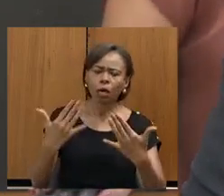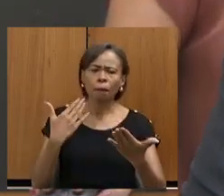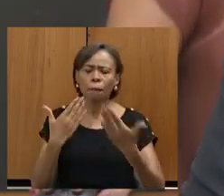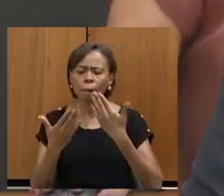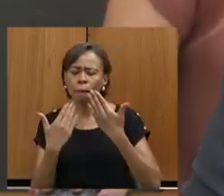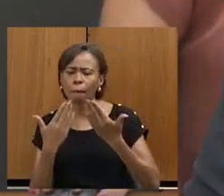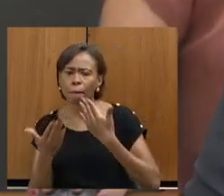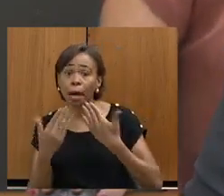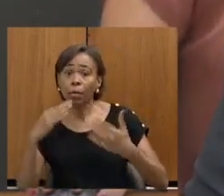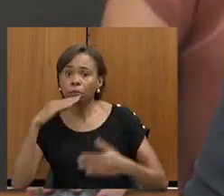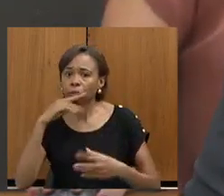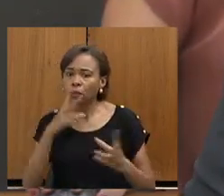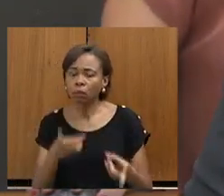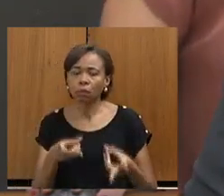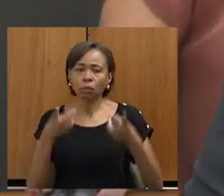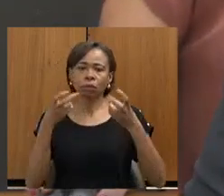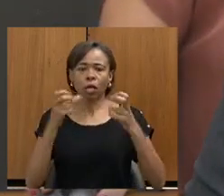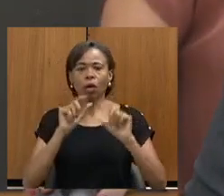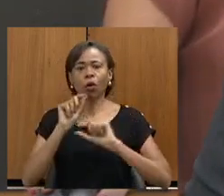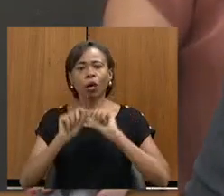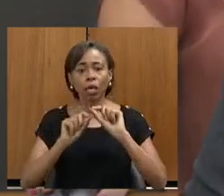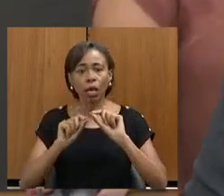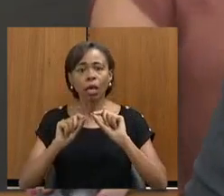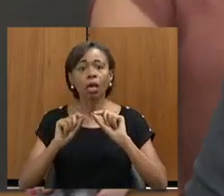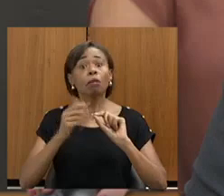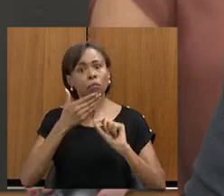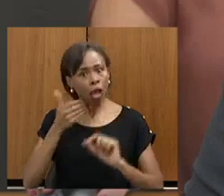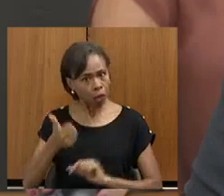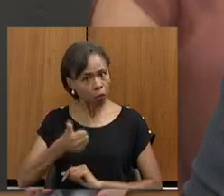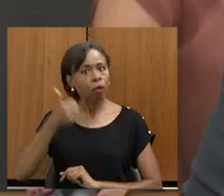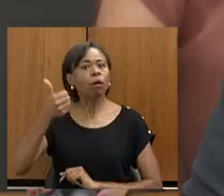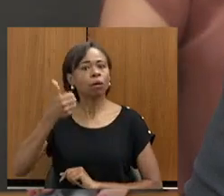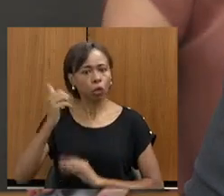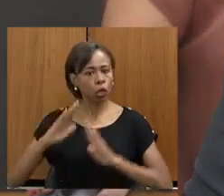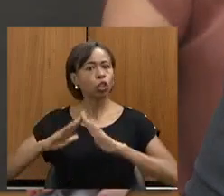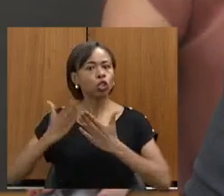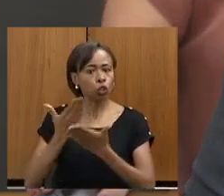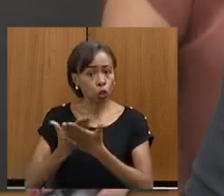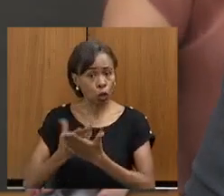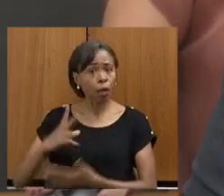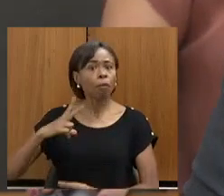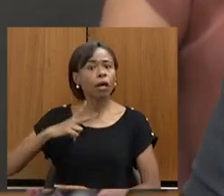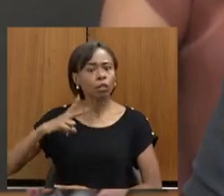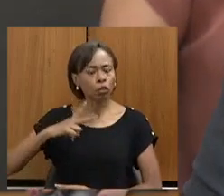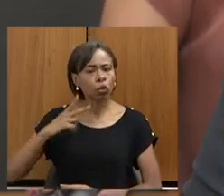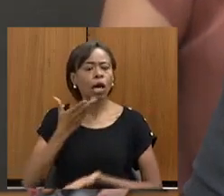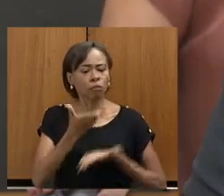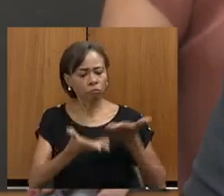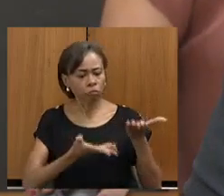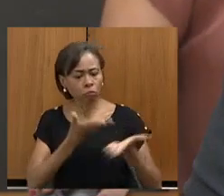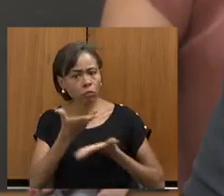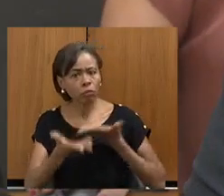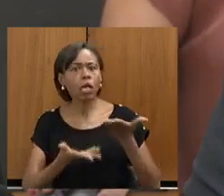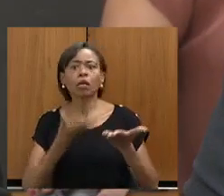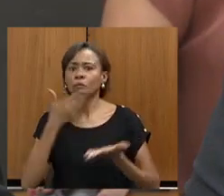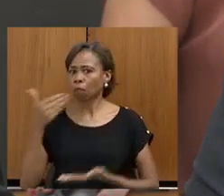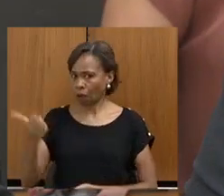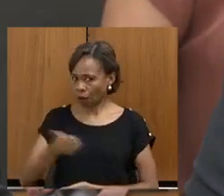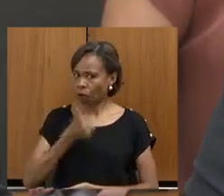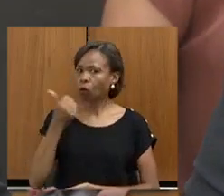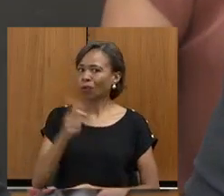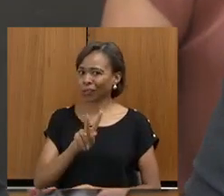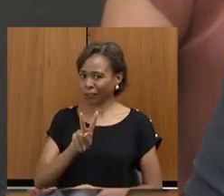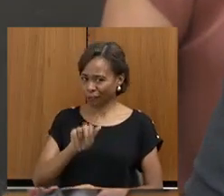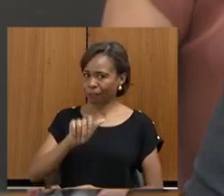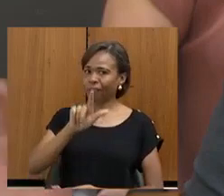a gente percebeu nitidamente uma melhora no atendimento das escolas particulares com relação às vagas